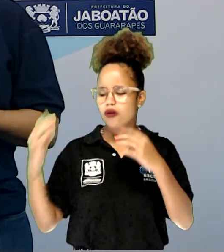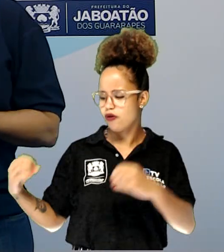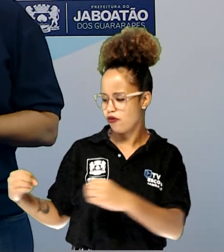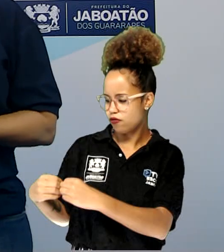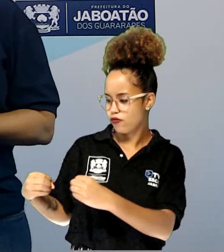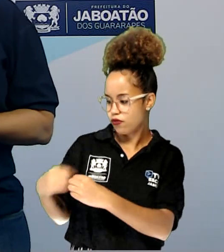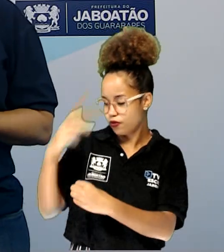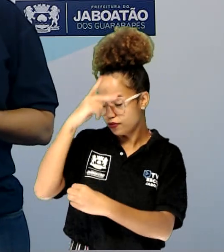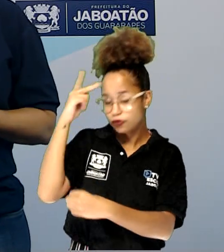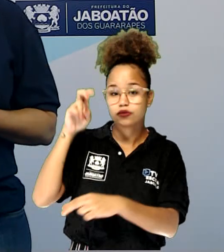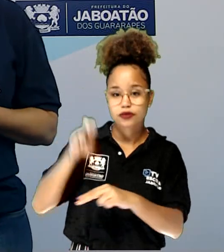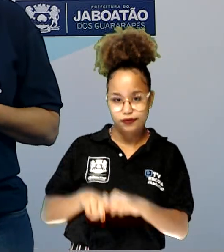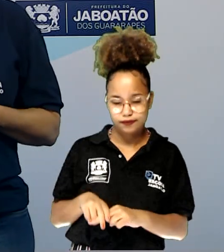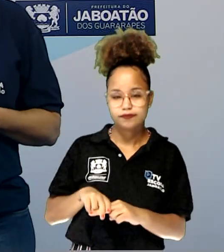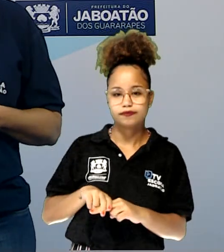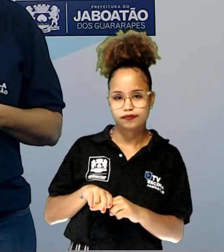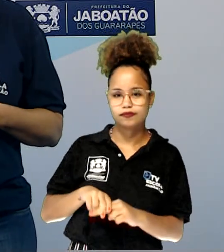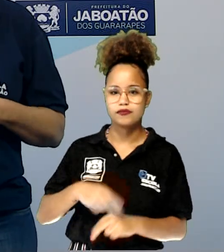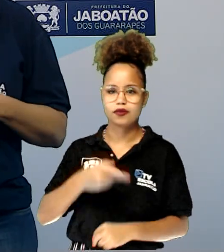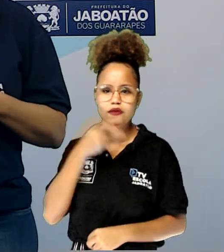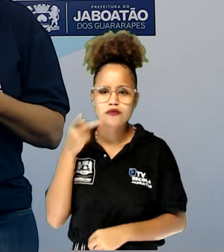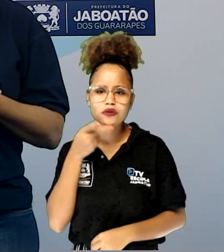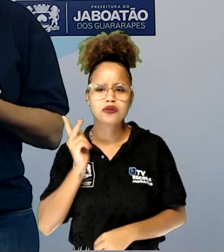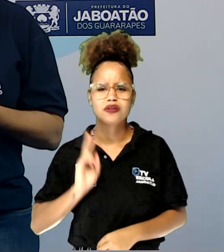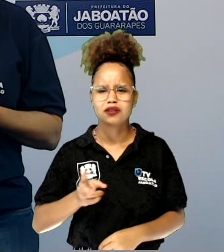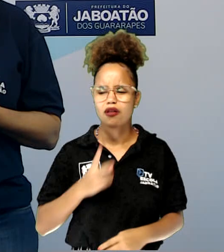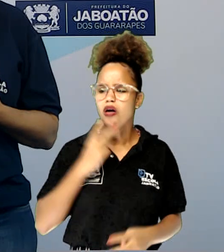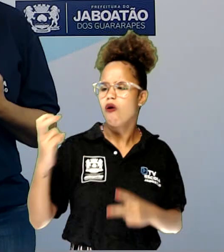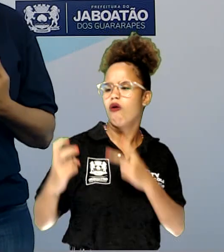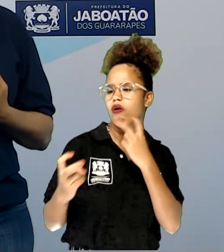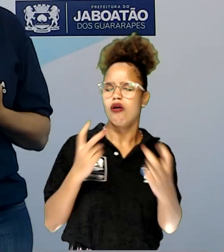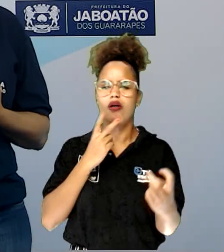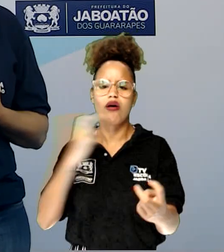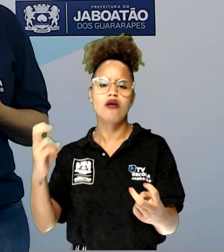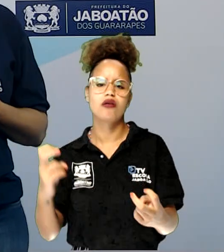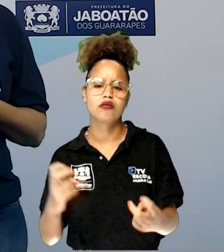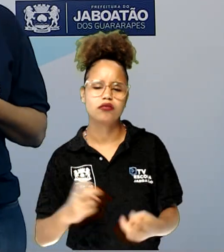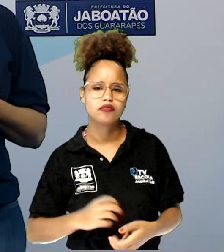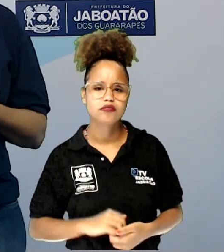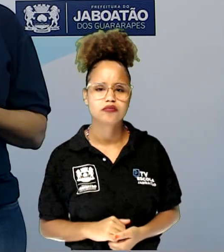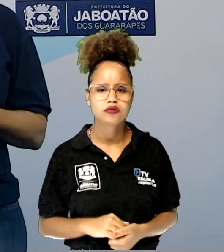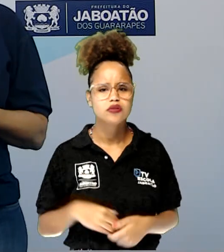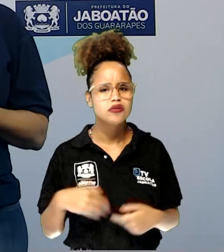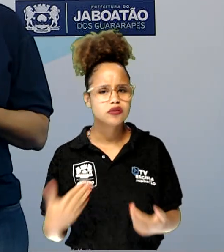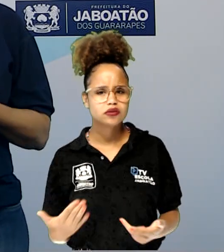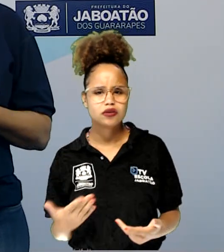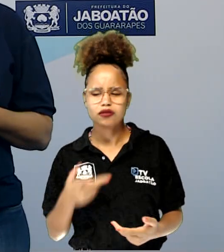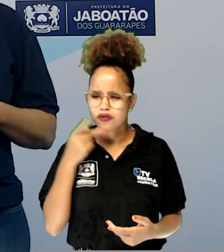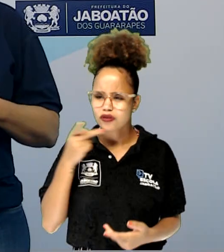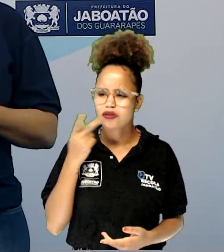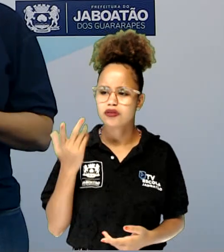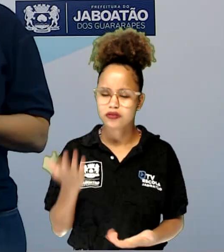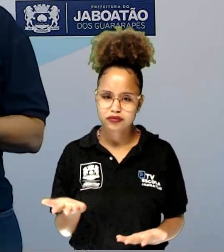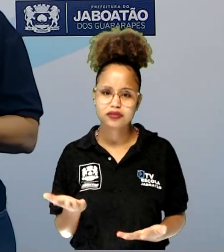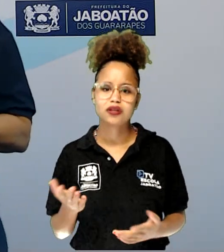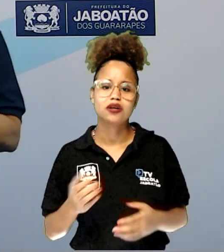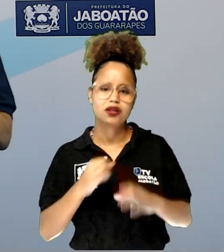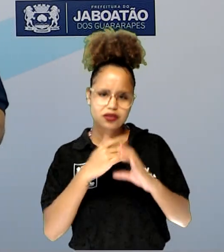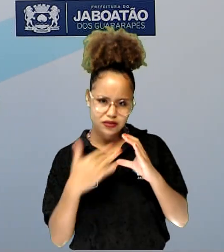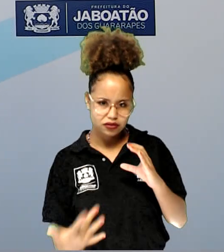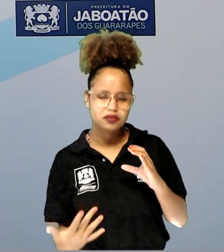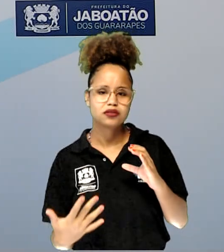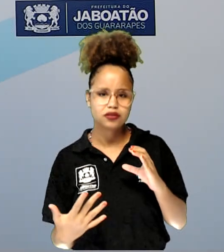da poltrona, ela fala sempre aos berros, gritando, e ele reforçou bastante a questão dessas questões